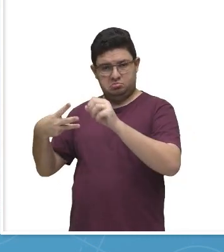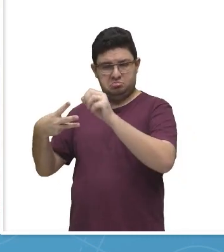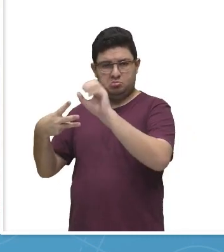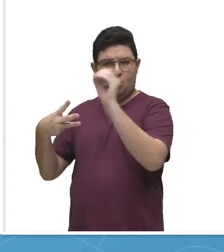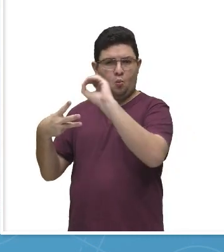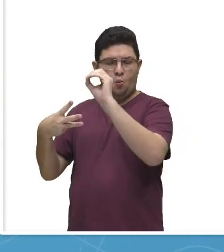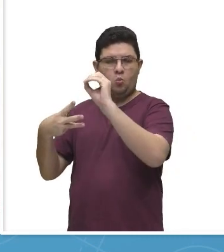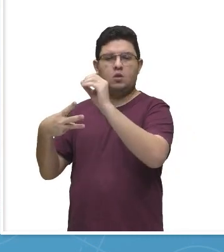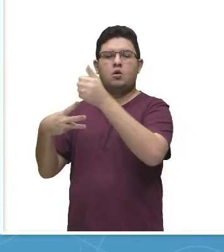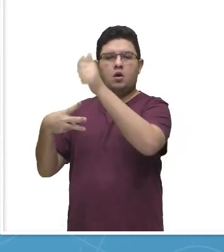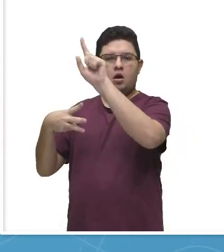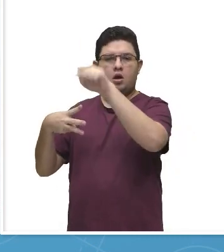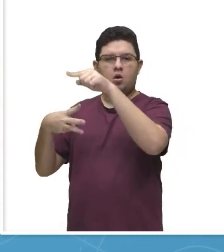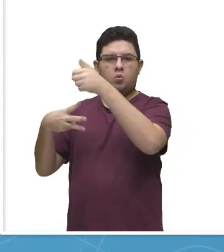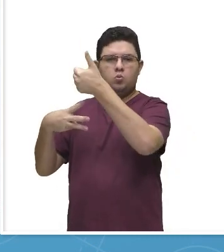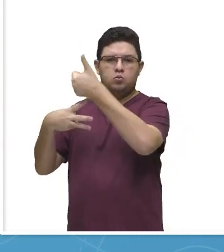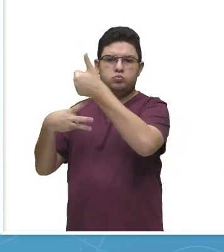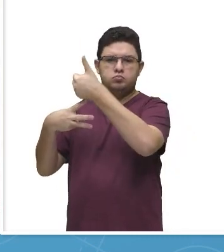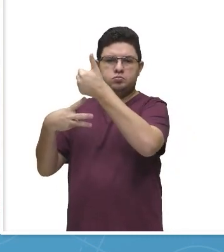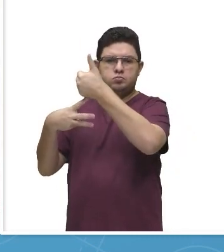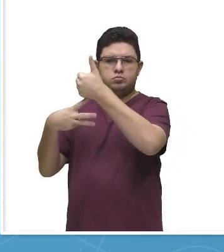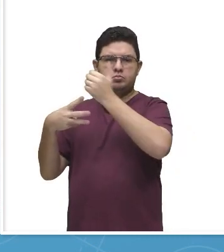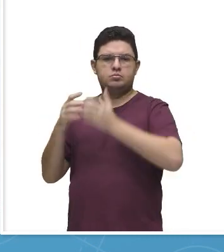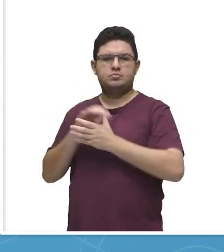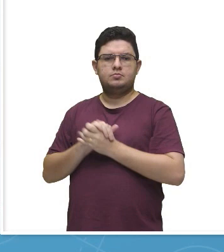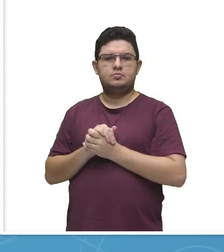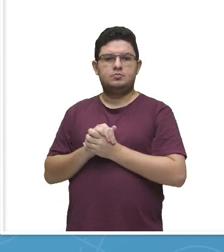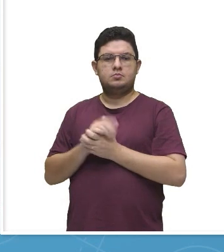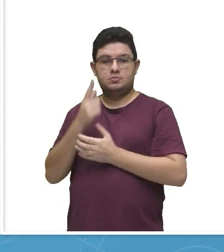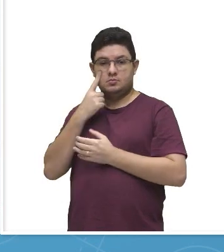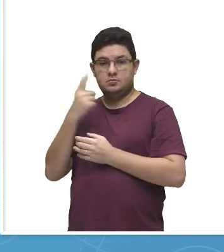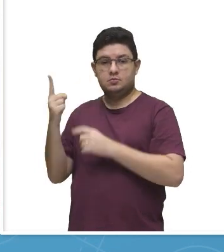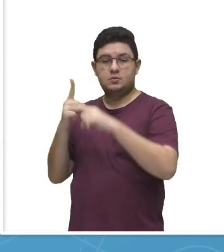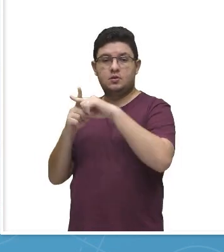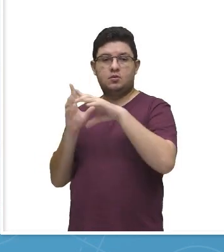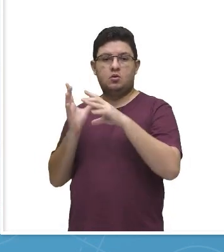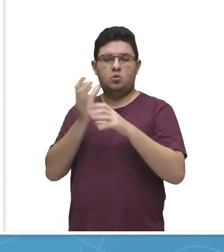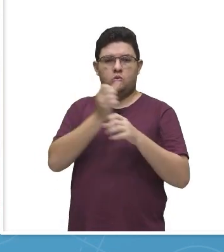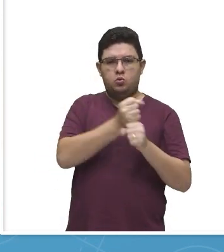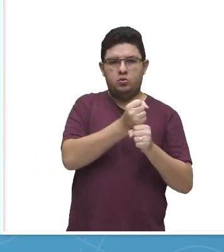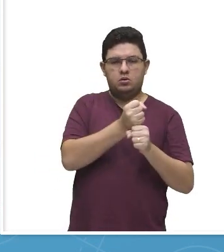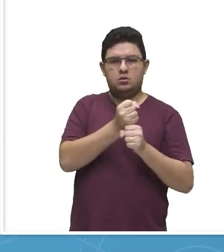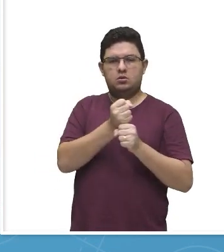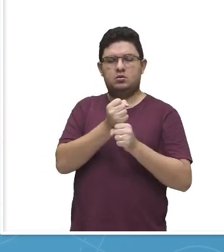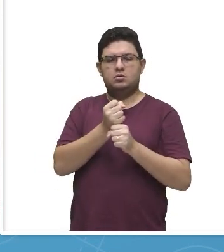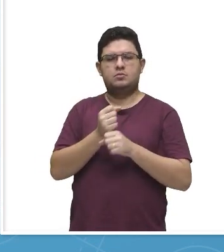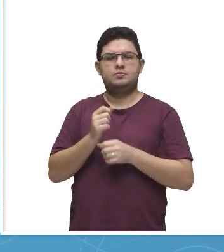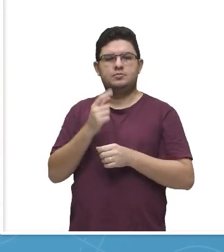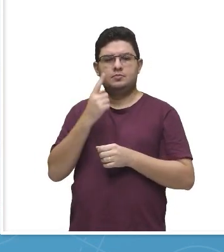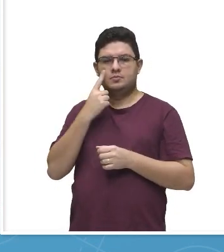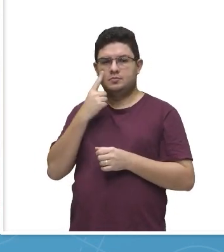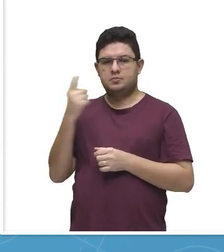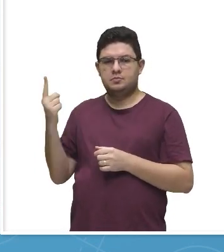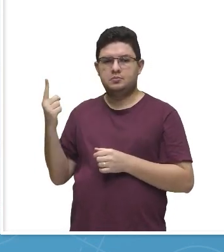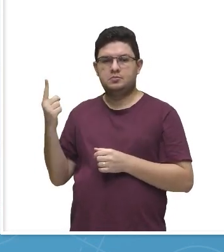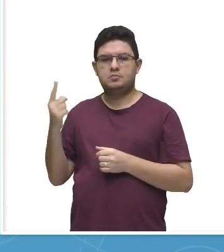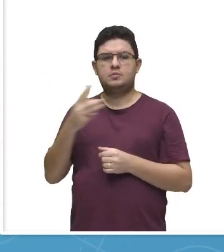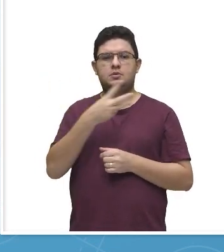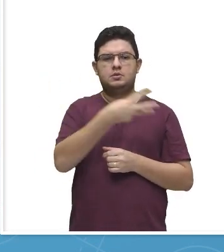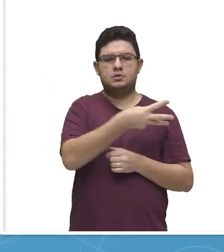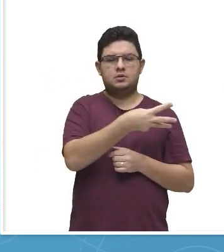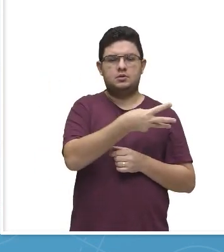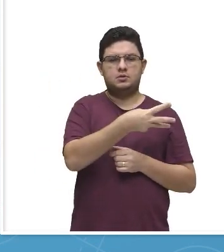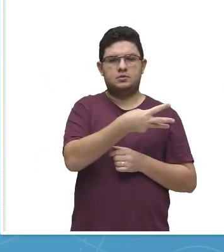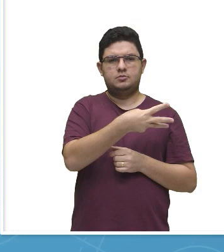3 elevado a 1, mais 4, mais 5, né? Vamos somar os expoentes. Então, eu vou ter 3 elevado a 1 mais